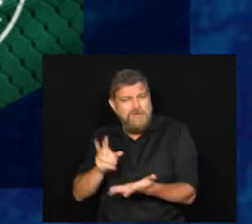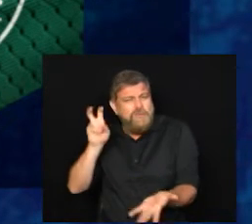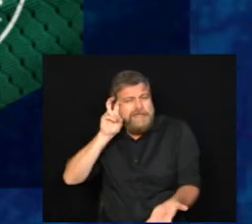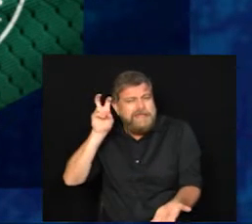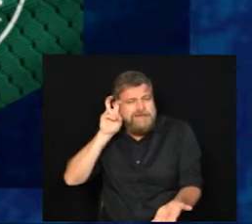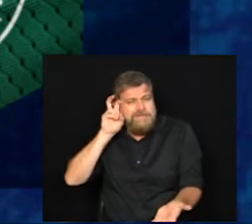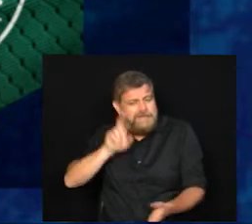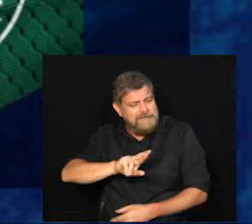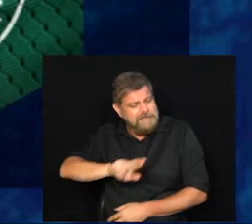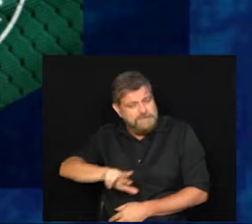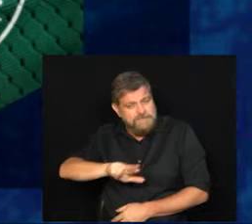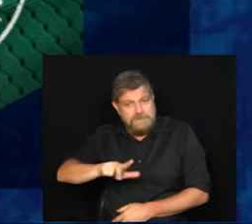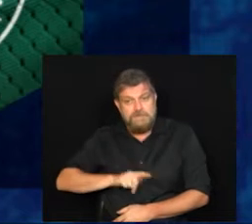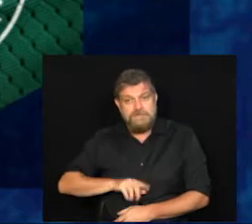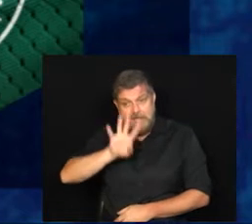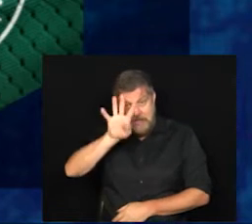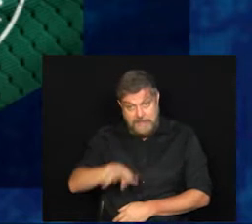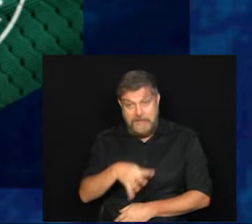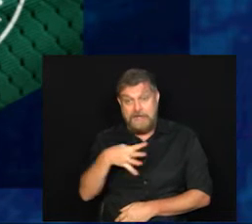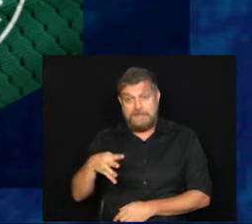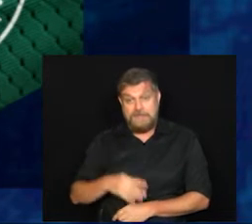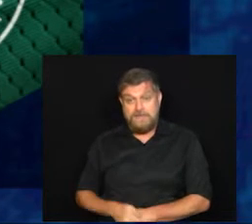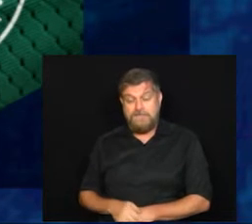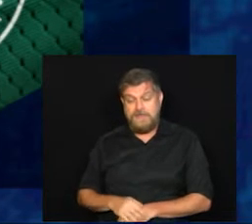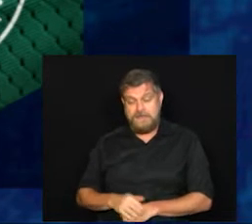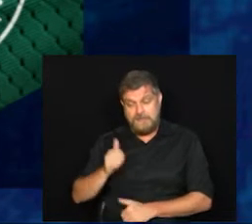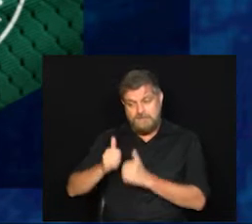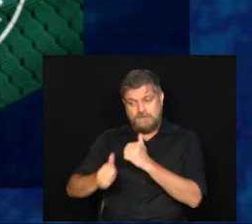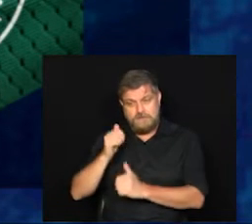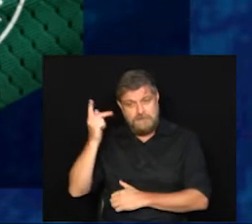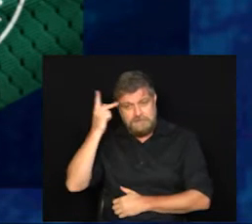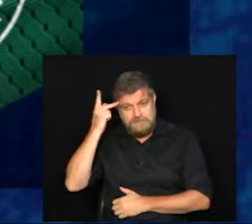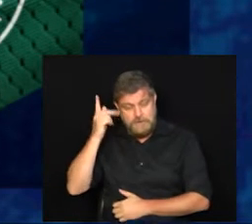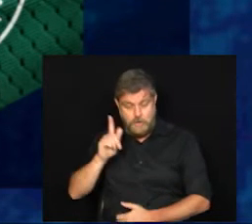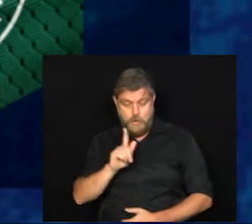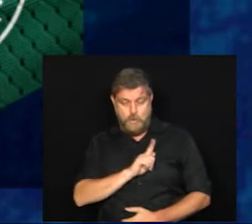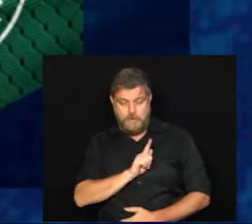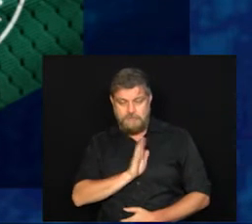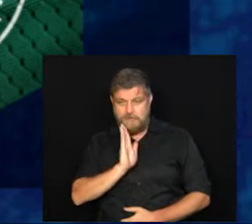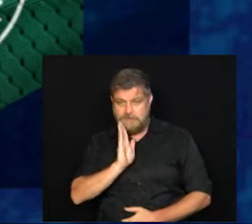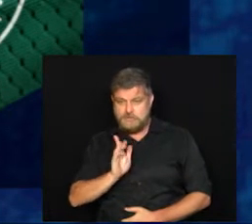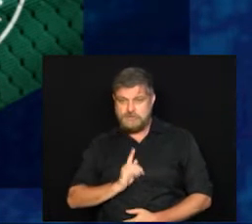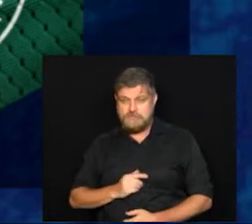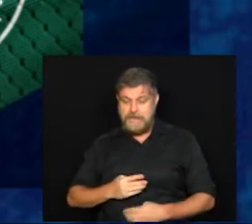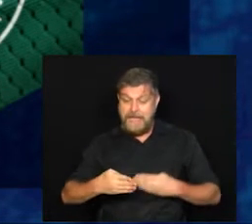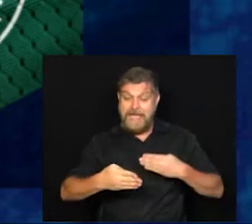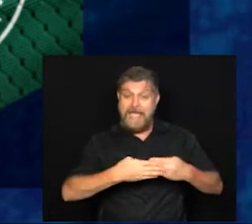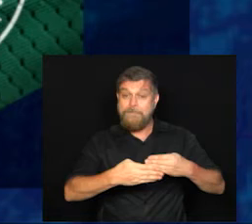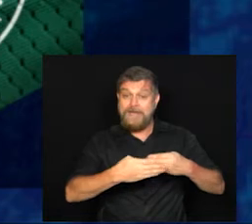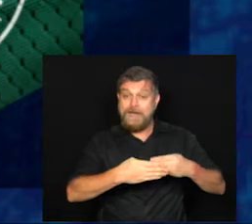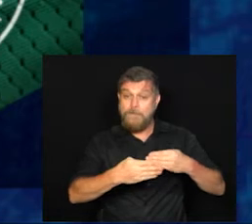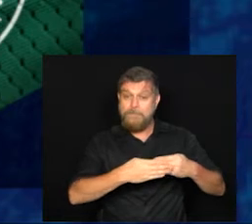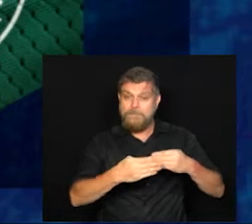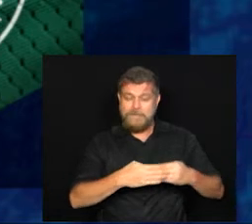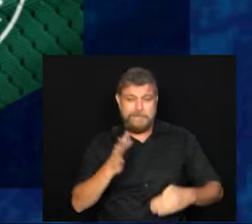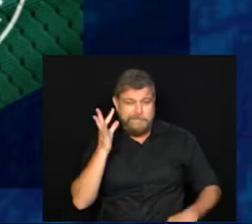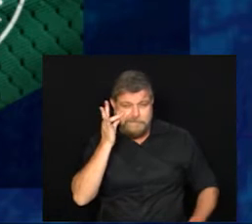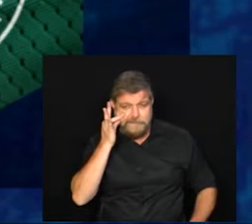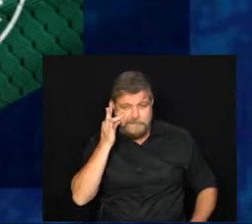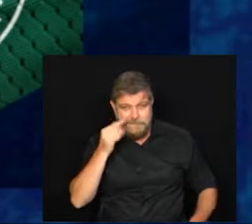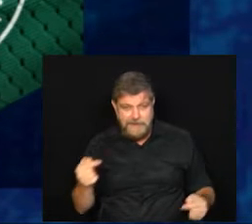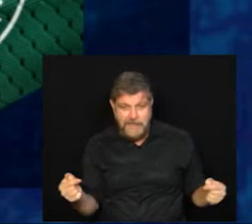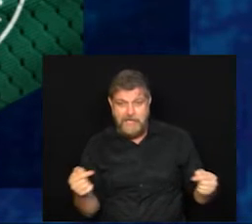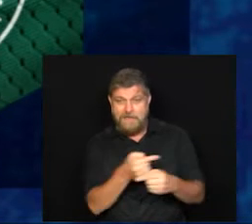quinta-feira, mas é a tabela da Federação Paulista de Futebol. O Bugre já está na cidade de Ribeirão Preto para enfrentar a equipe